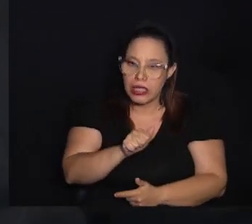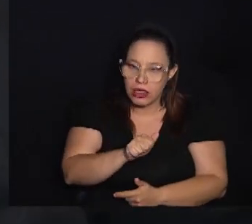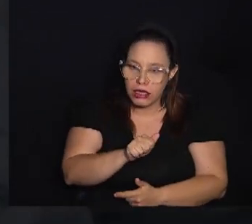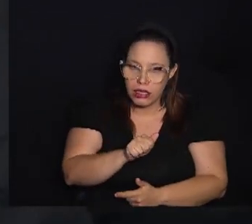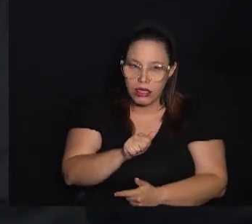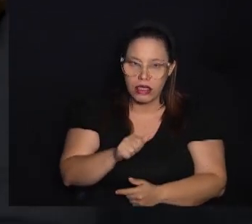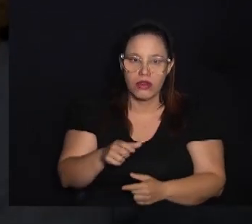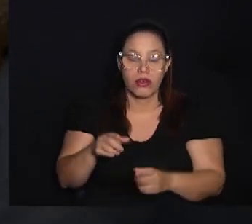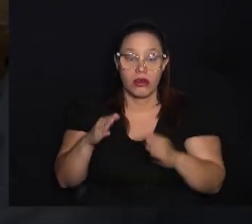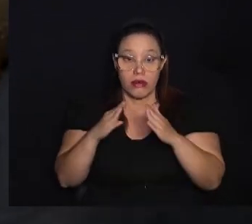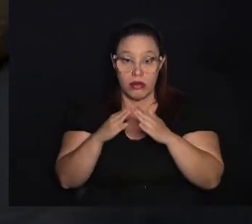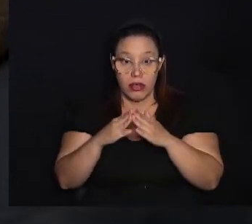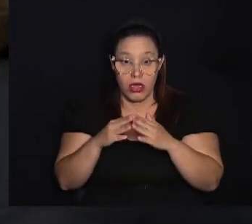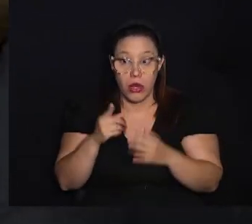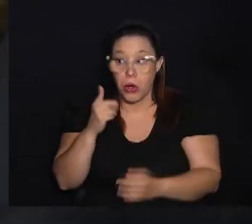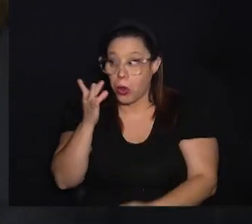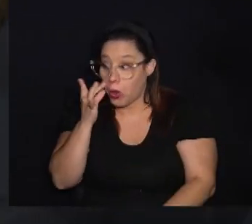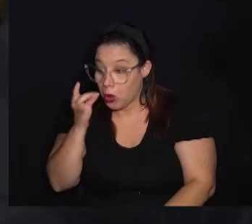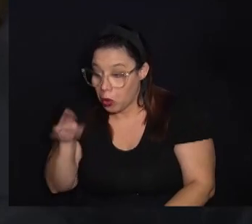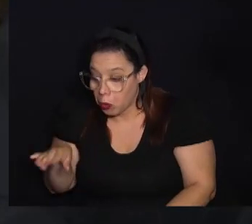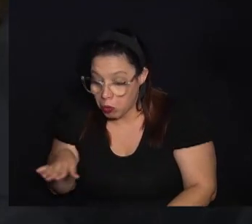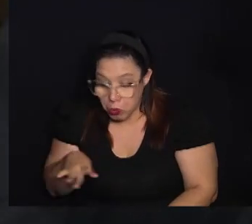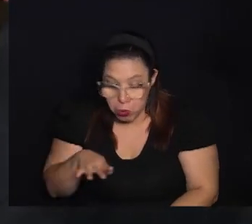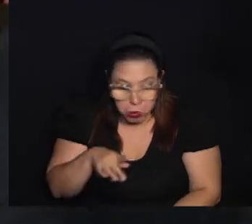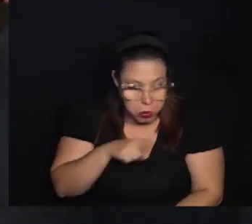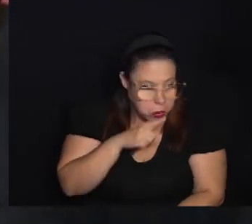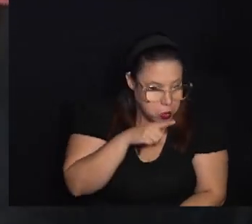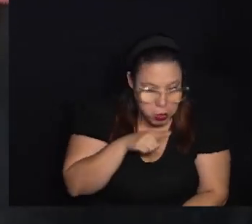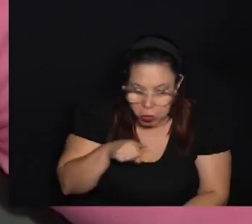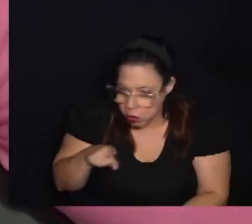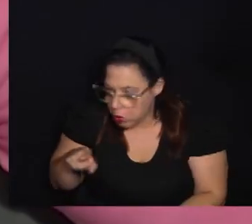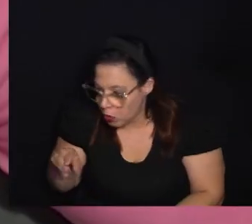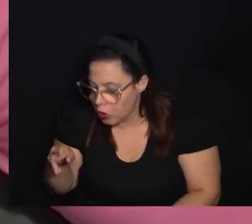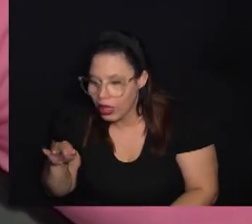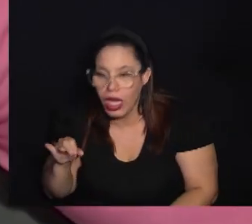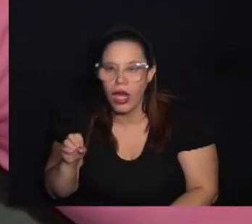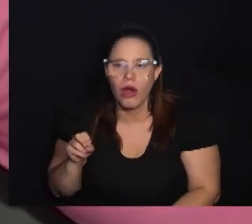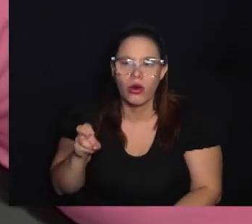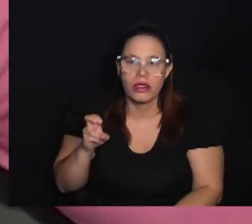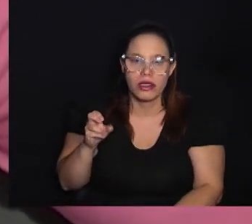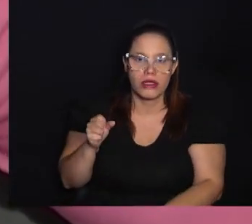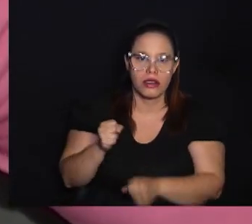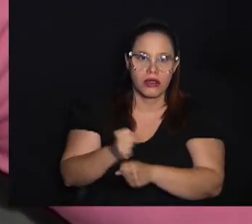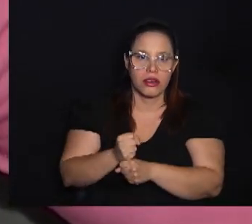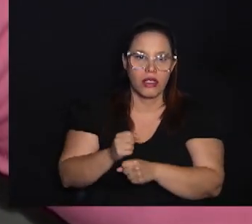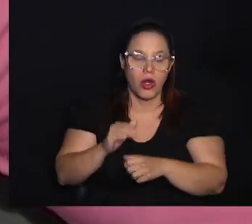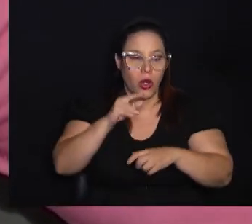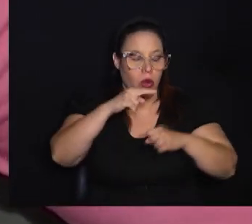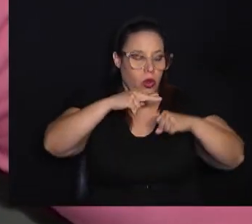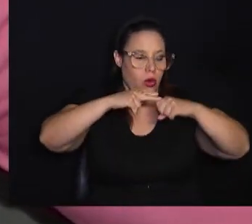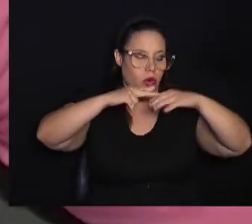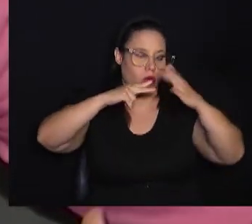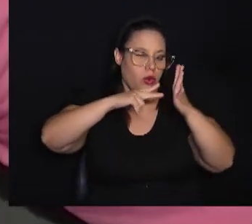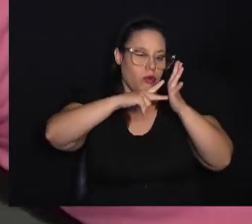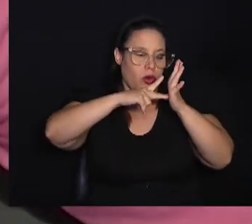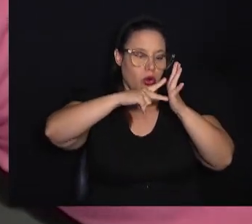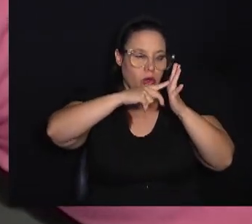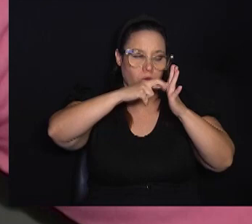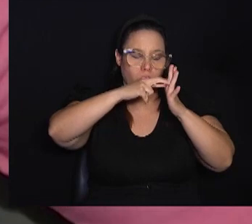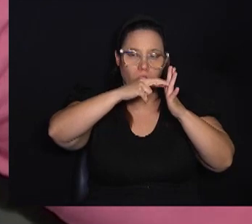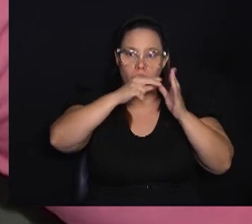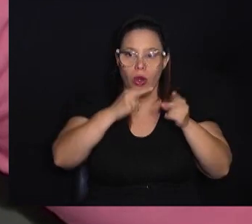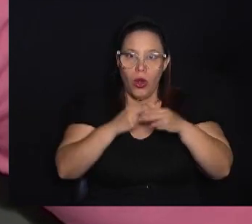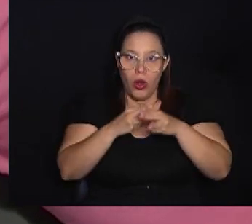em casa não tira os olhos do filho, o Theo, de 5 anos. Ele gosta bastante de escalar, então objetos cortantes, facas